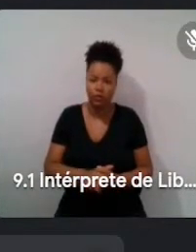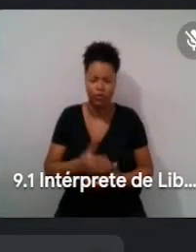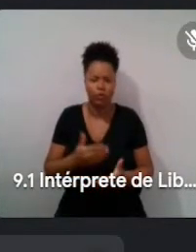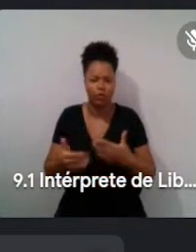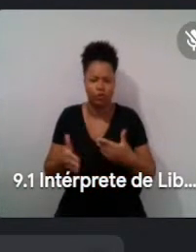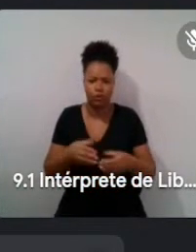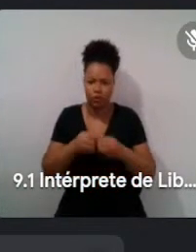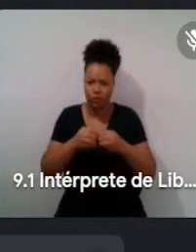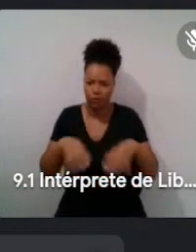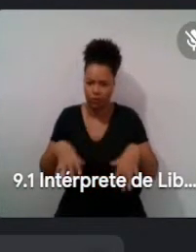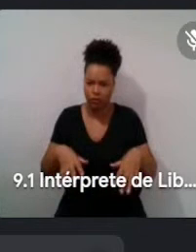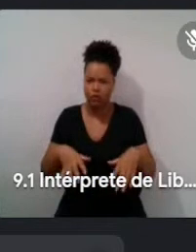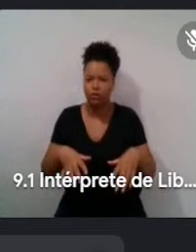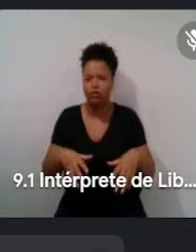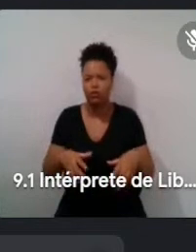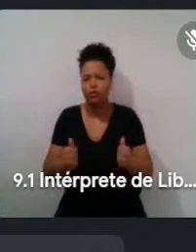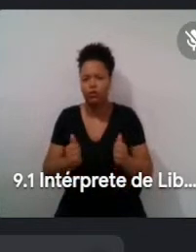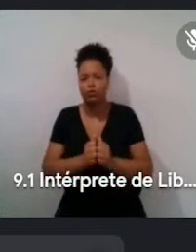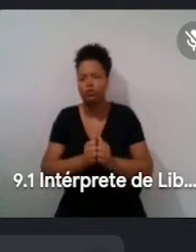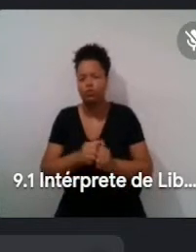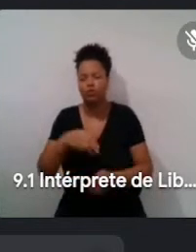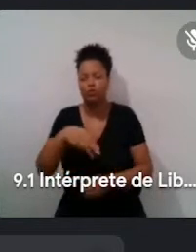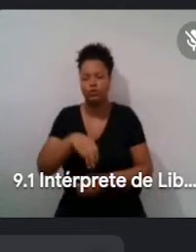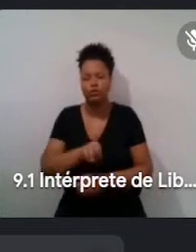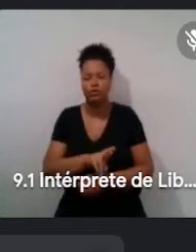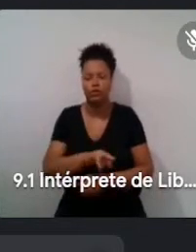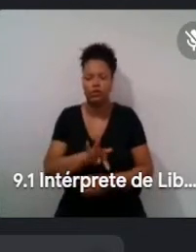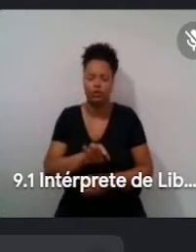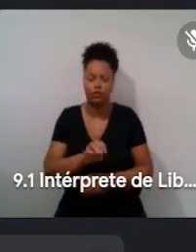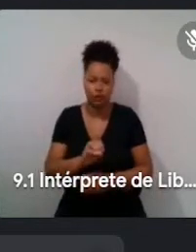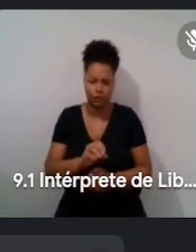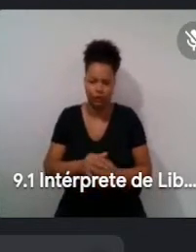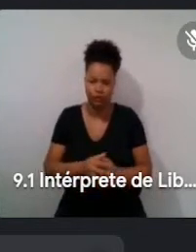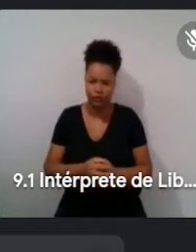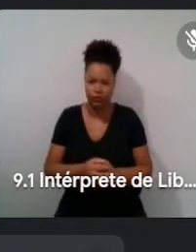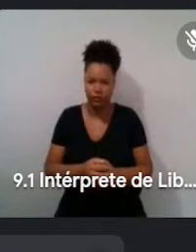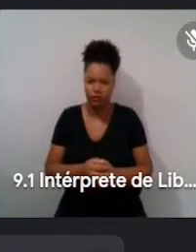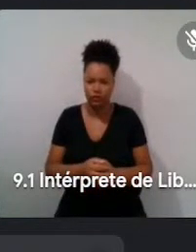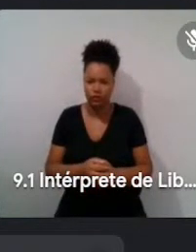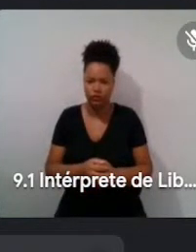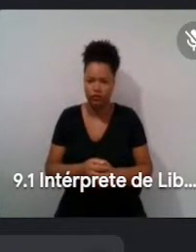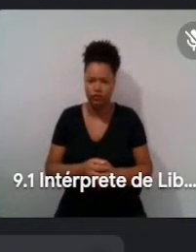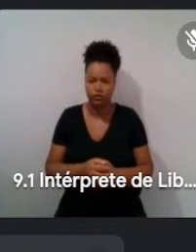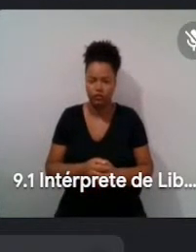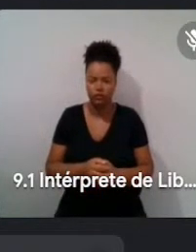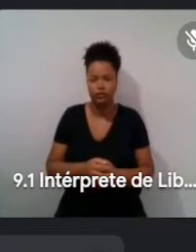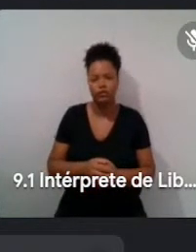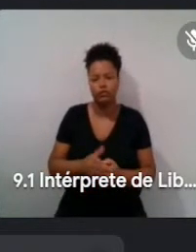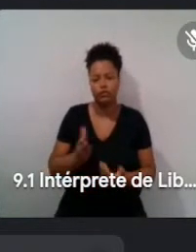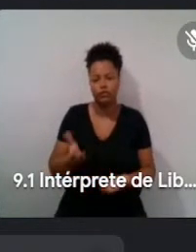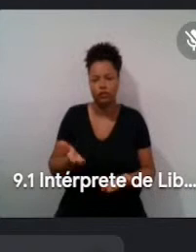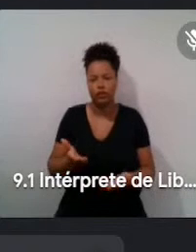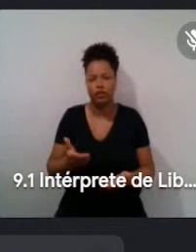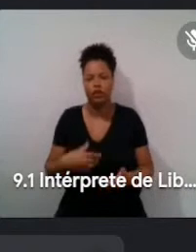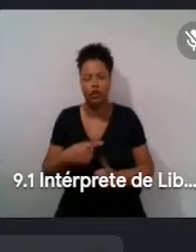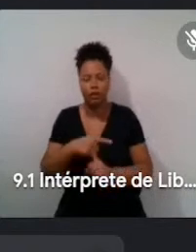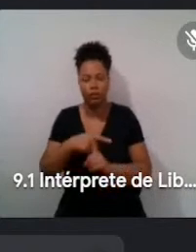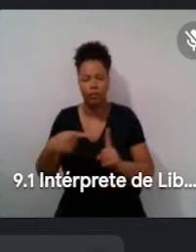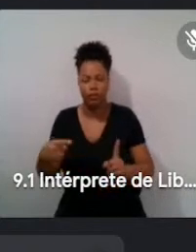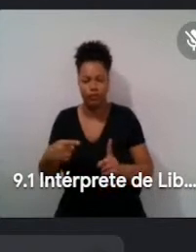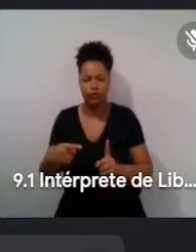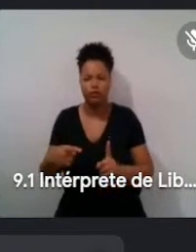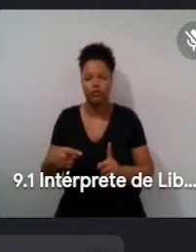ao enfrentamento junto com a questão de mérito. Então, foi pelo parcial provimento do